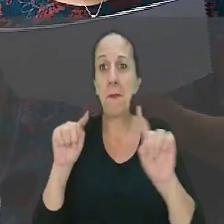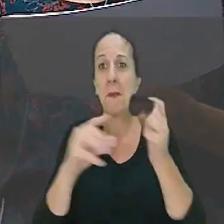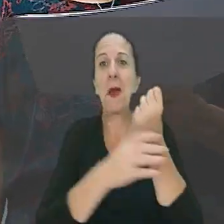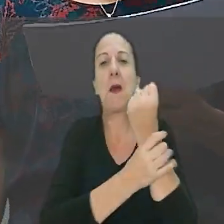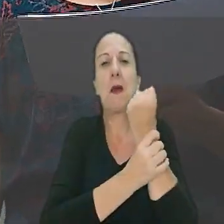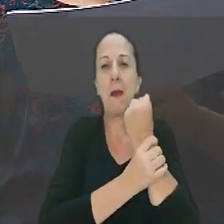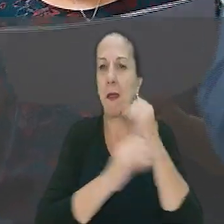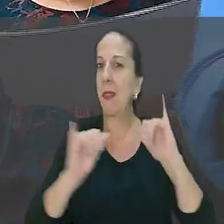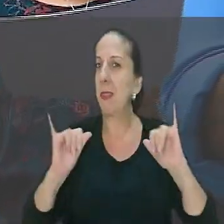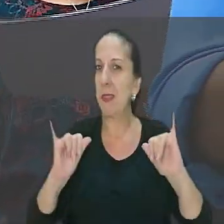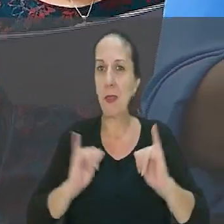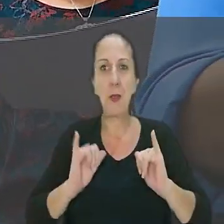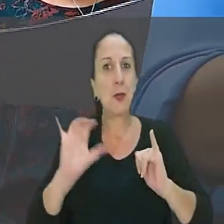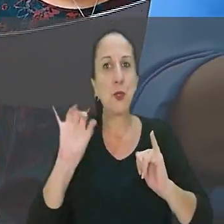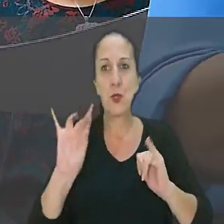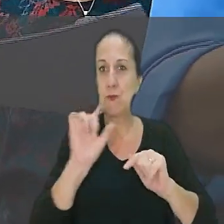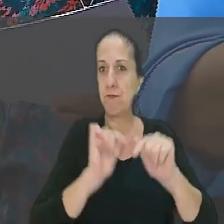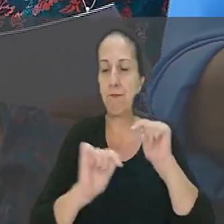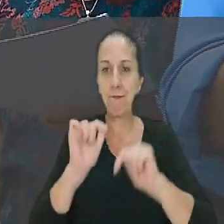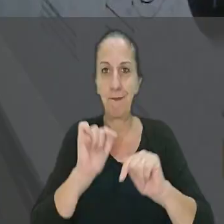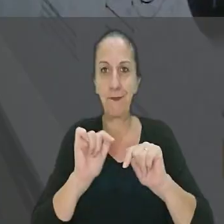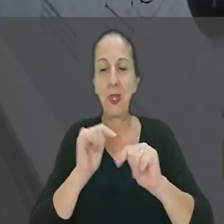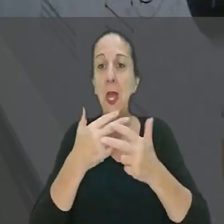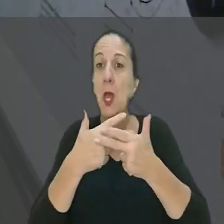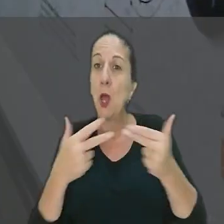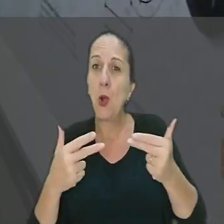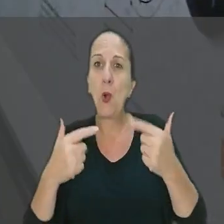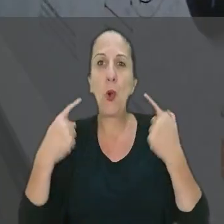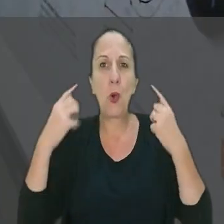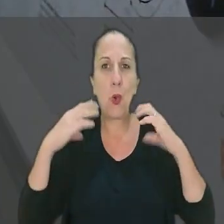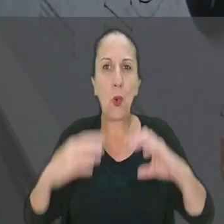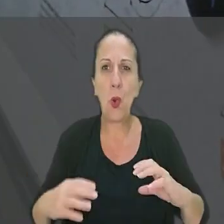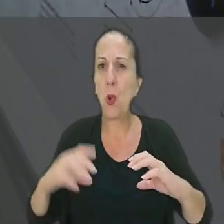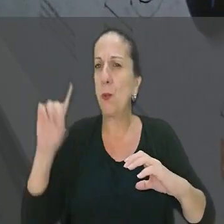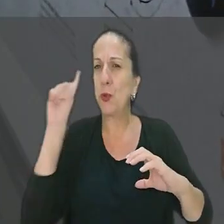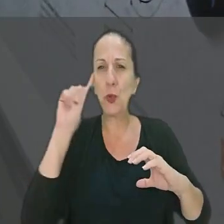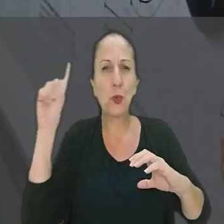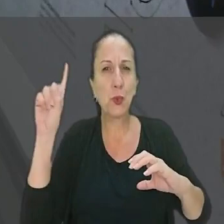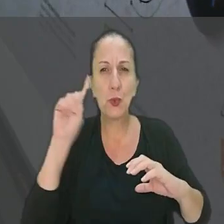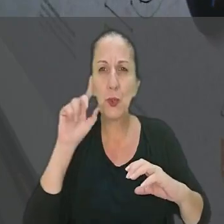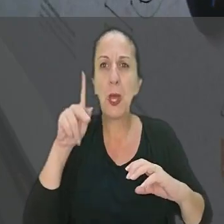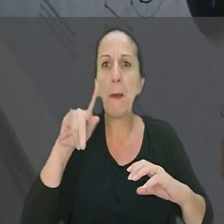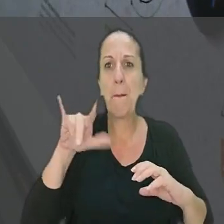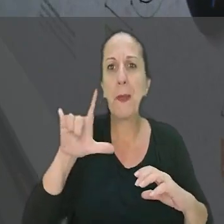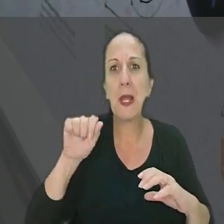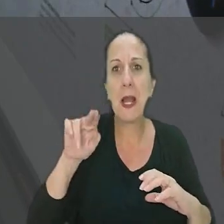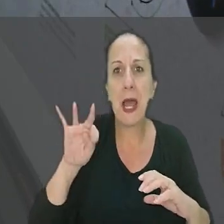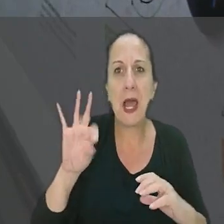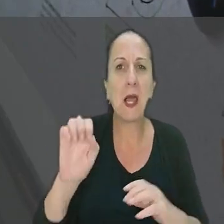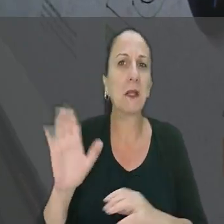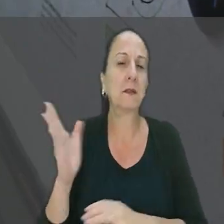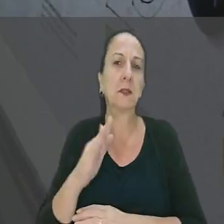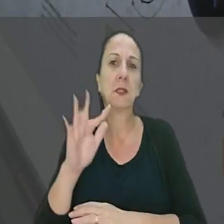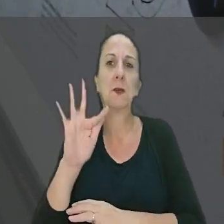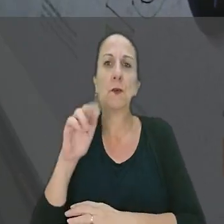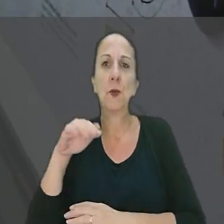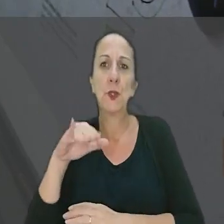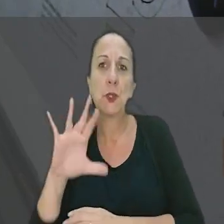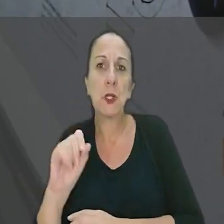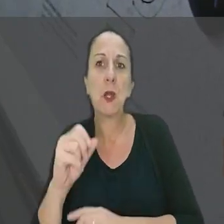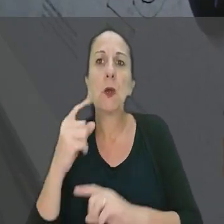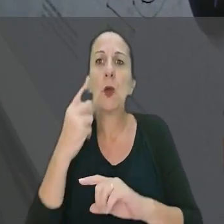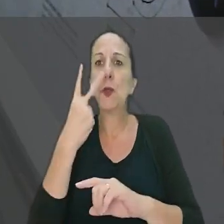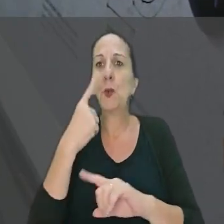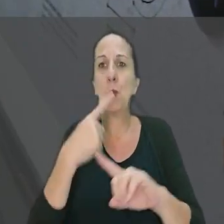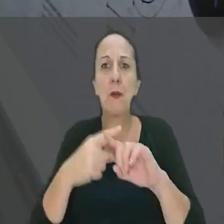mas garante que o descanso foi só do trabalho. As atividades físicas são diárias, pilates, funcional,